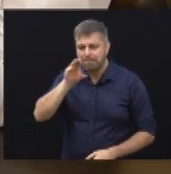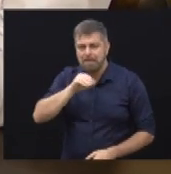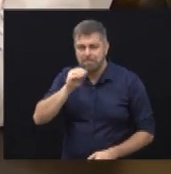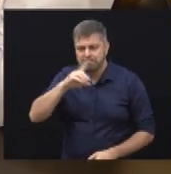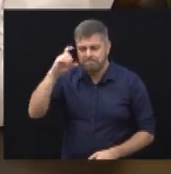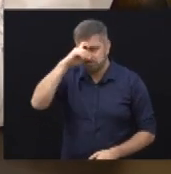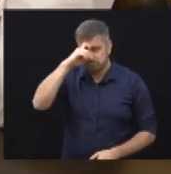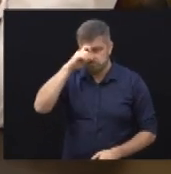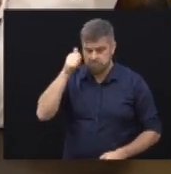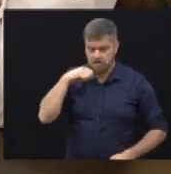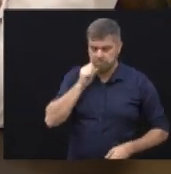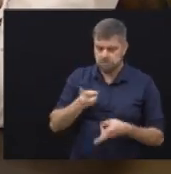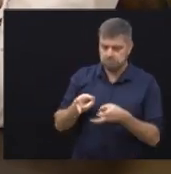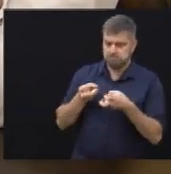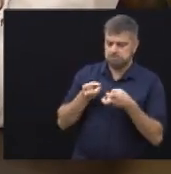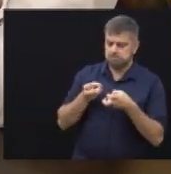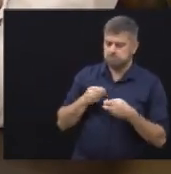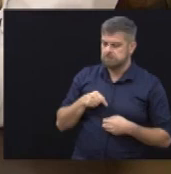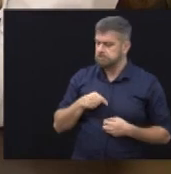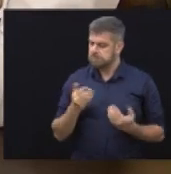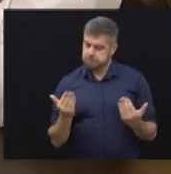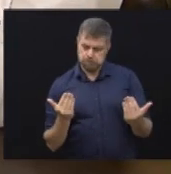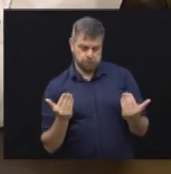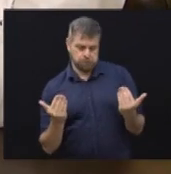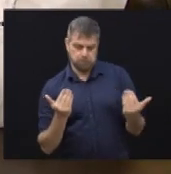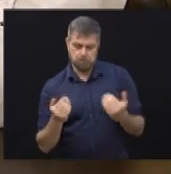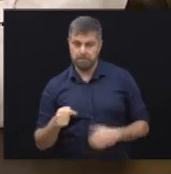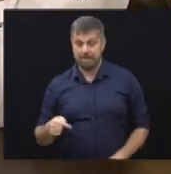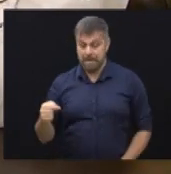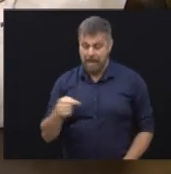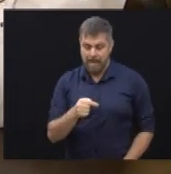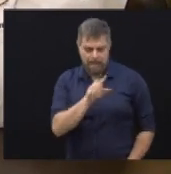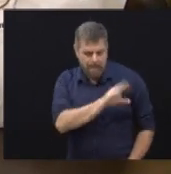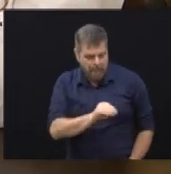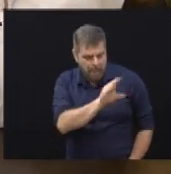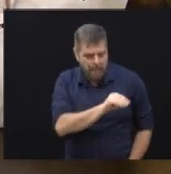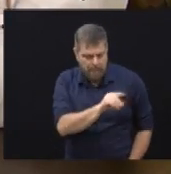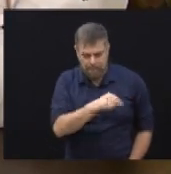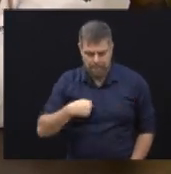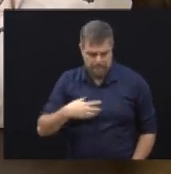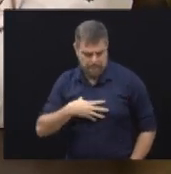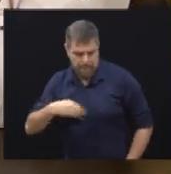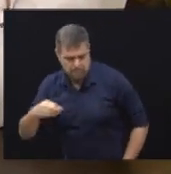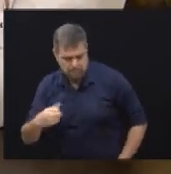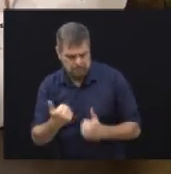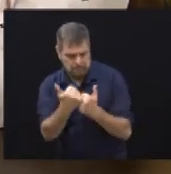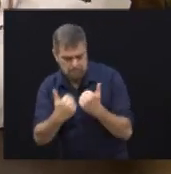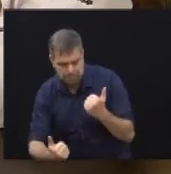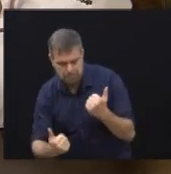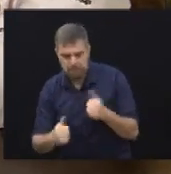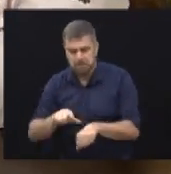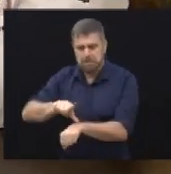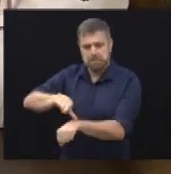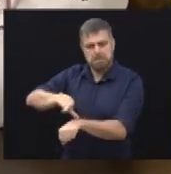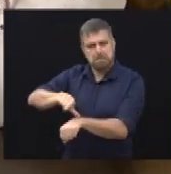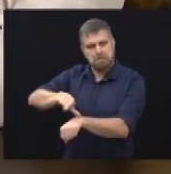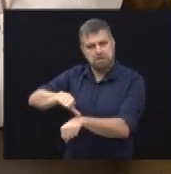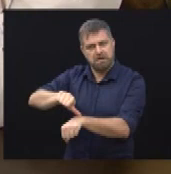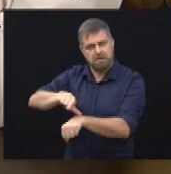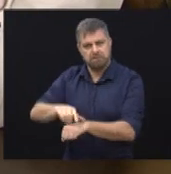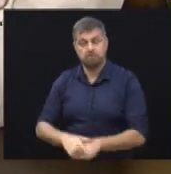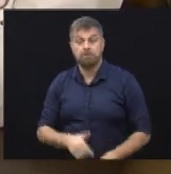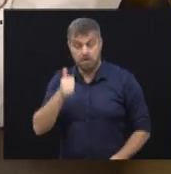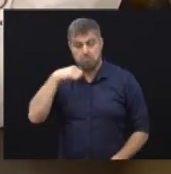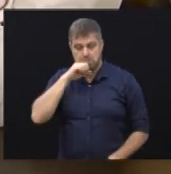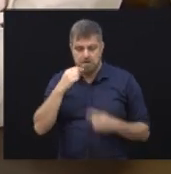aquisição da fala. As mães sempre reparam, né? Aquela criança da sala dela está falando muito mais, será que meu filho está atrasado, tudo